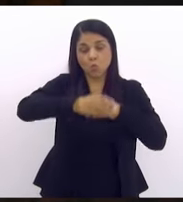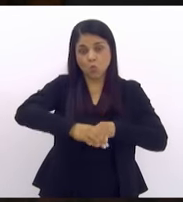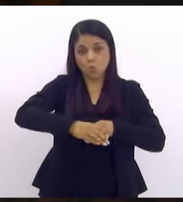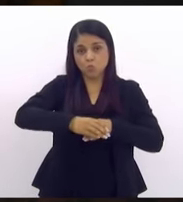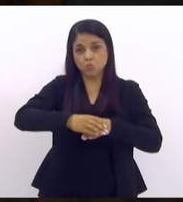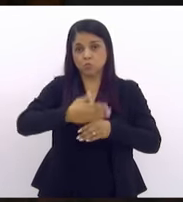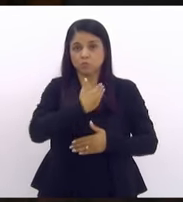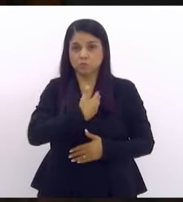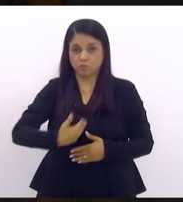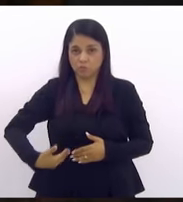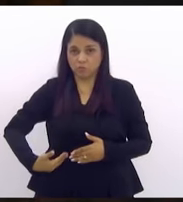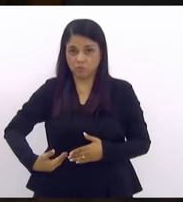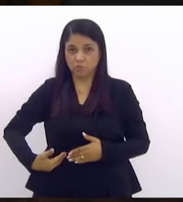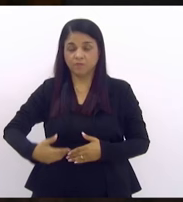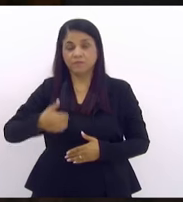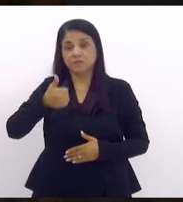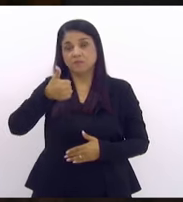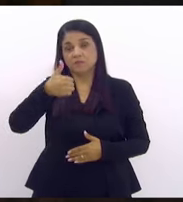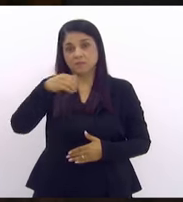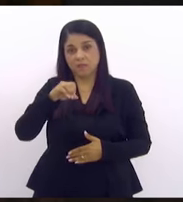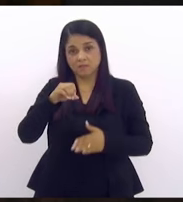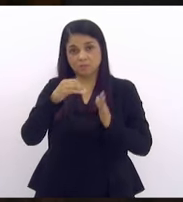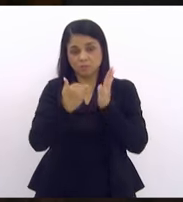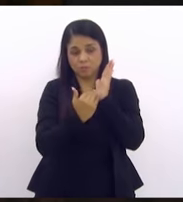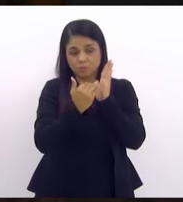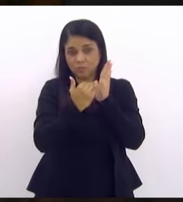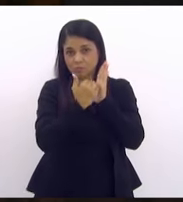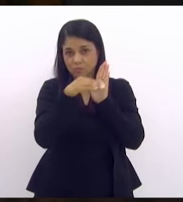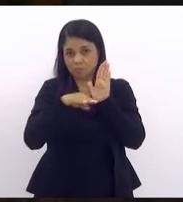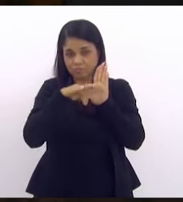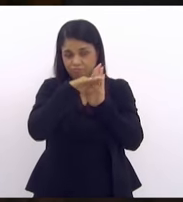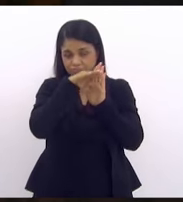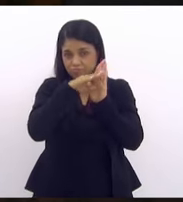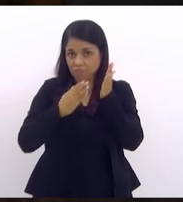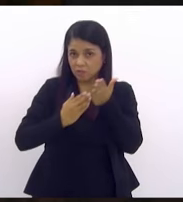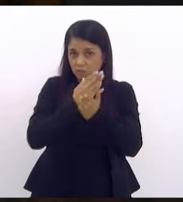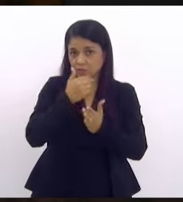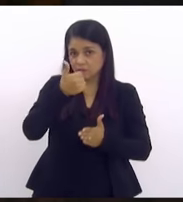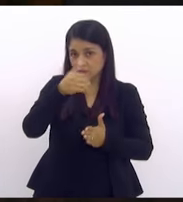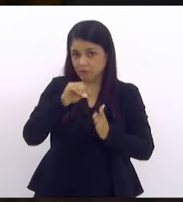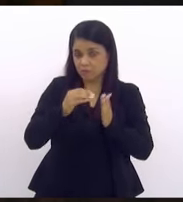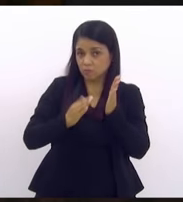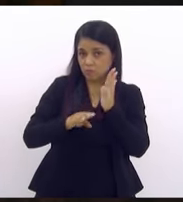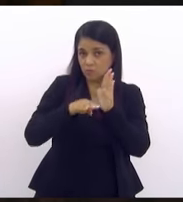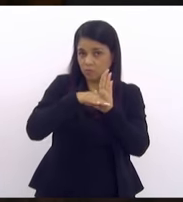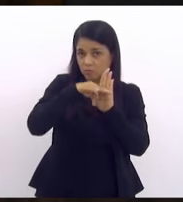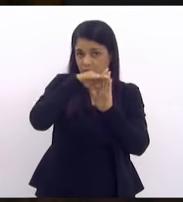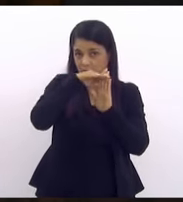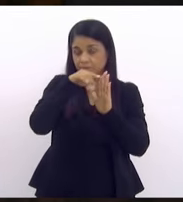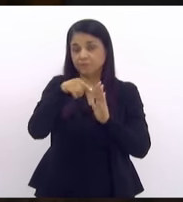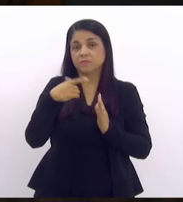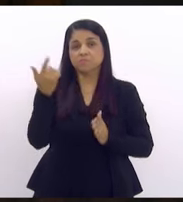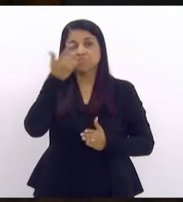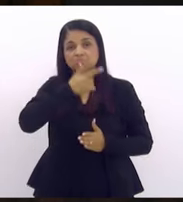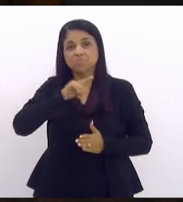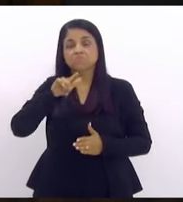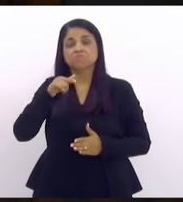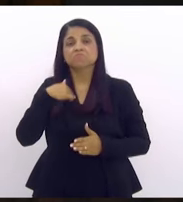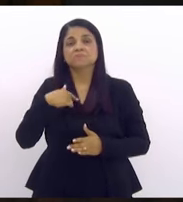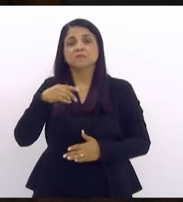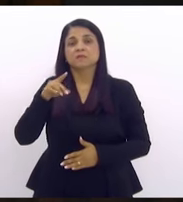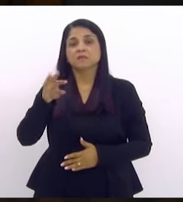públic em 10 lugar em 1995 e professor da escola de magistratura do